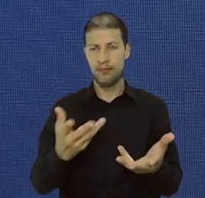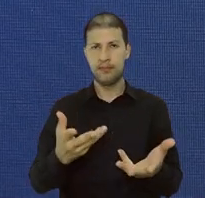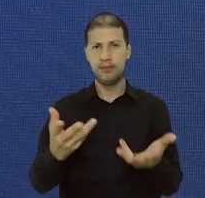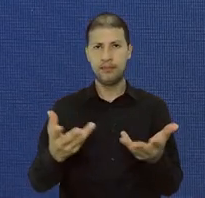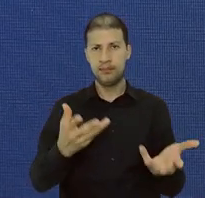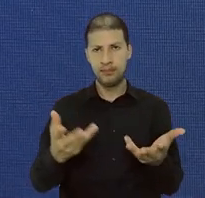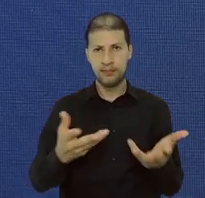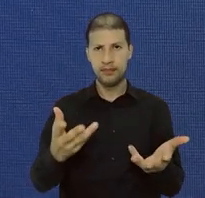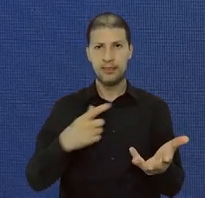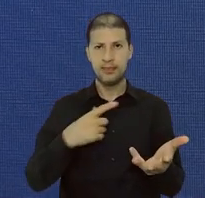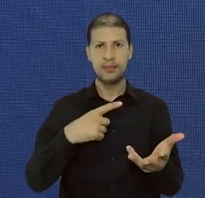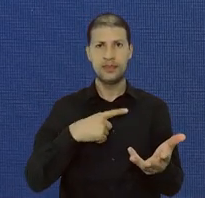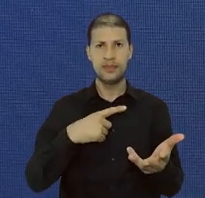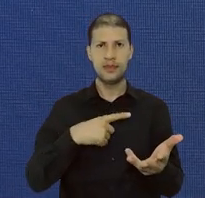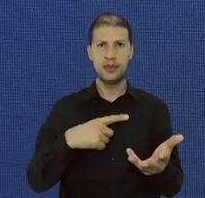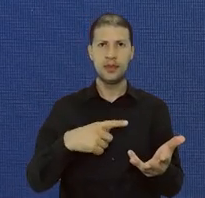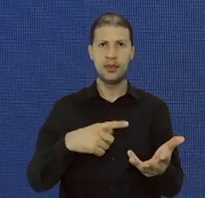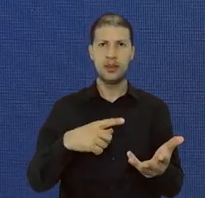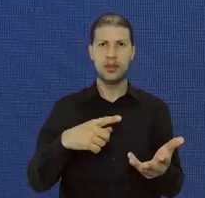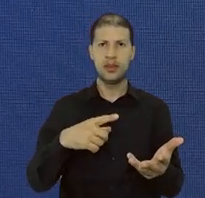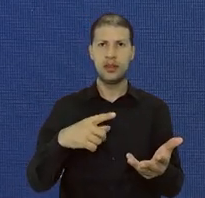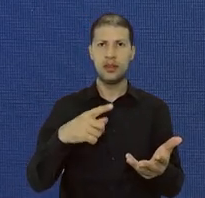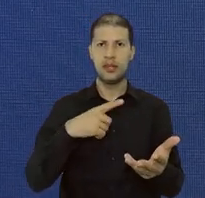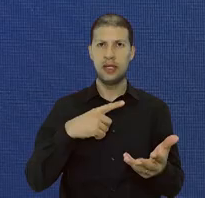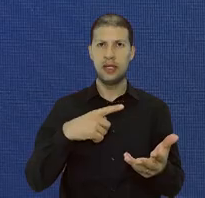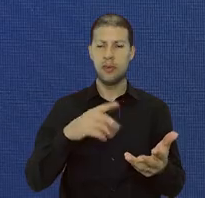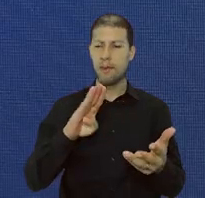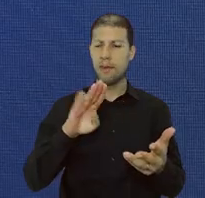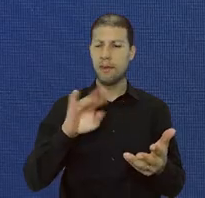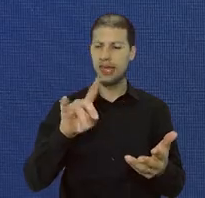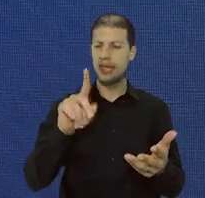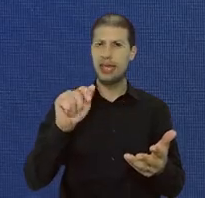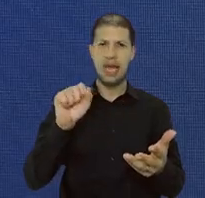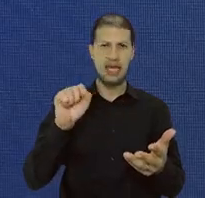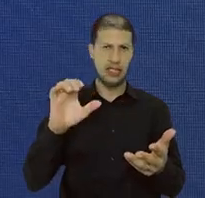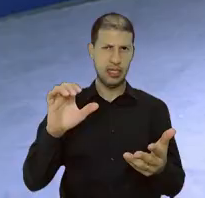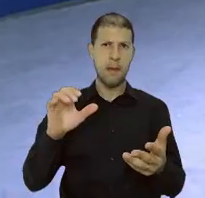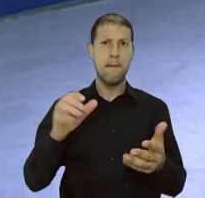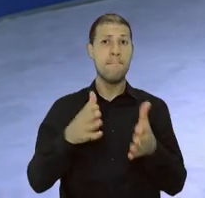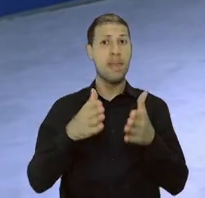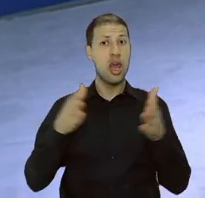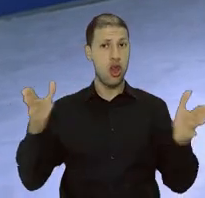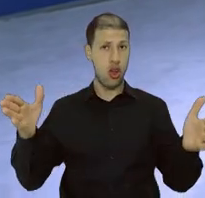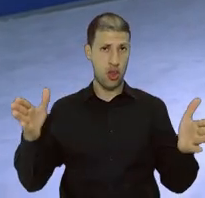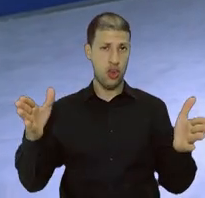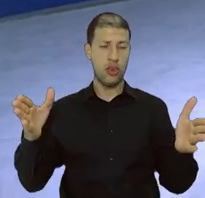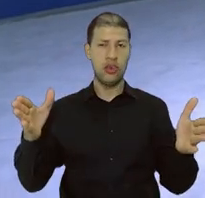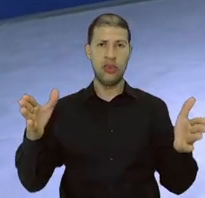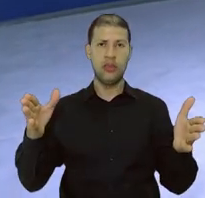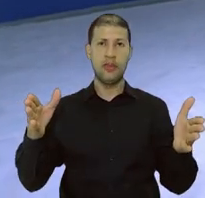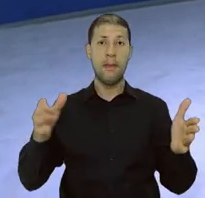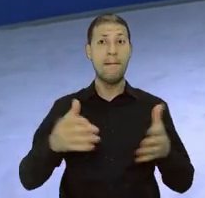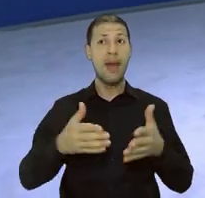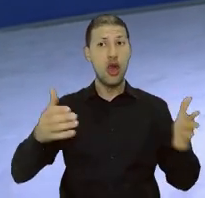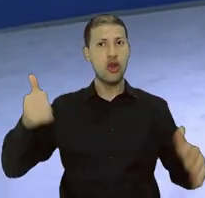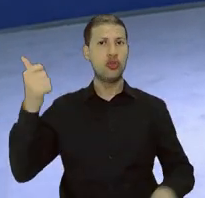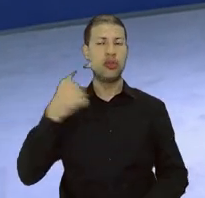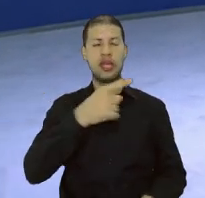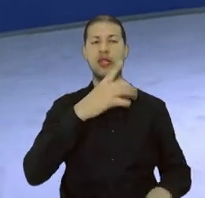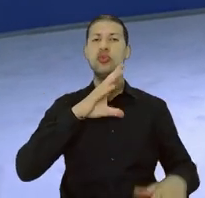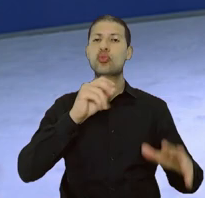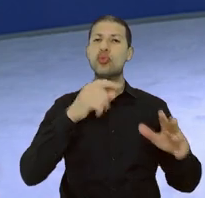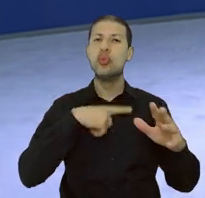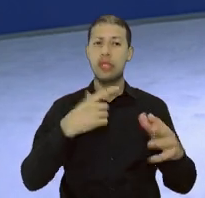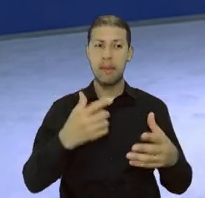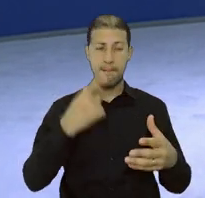bilasque que é maior entre o que que os empreendedores esperam e o que a gente tá os investidores em geral de grow